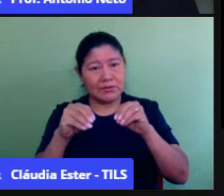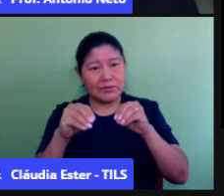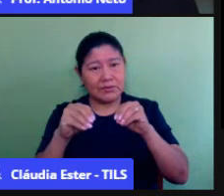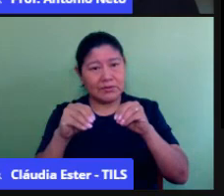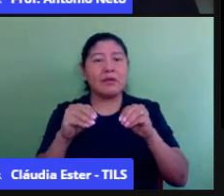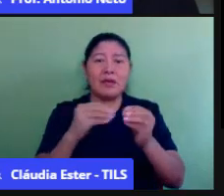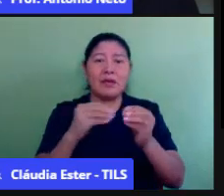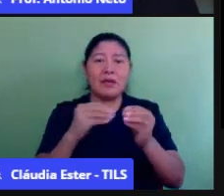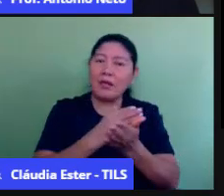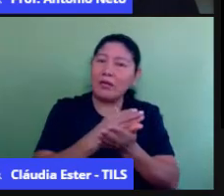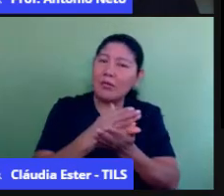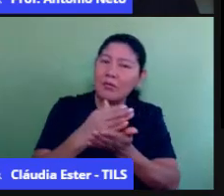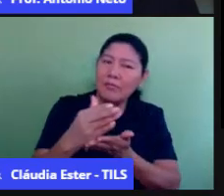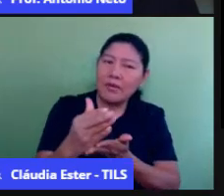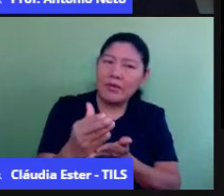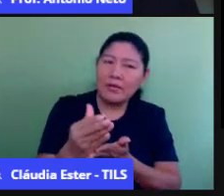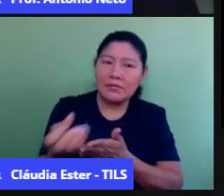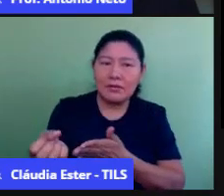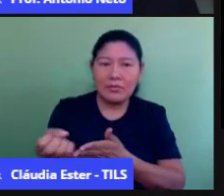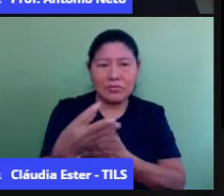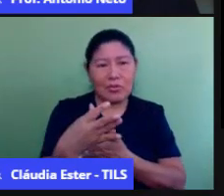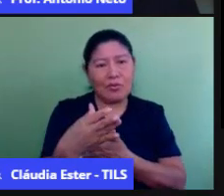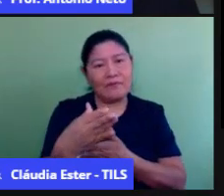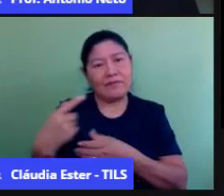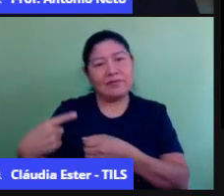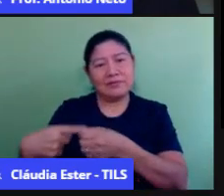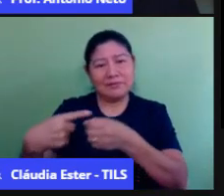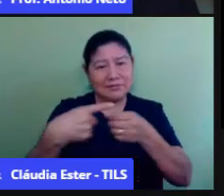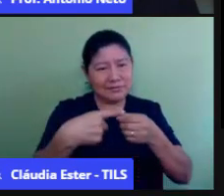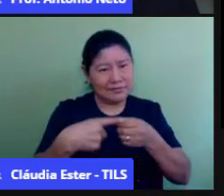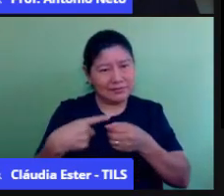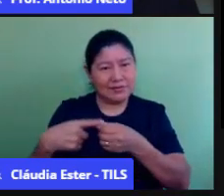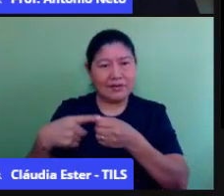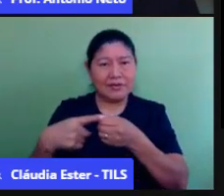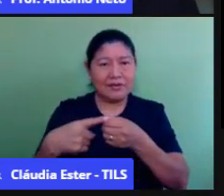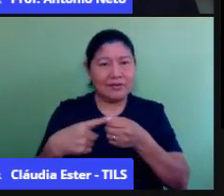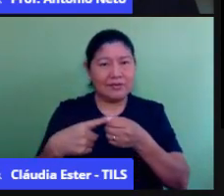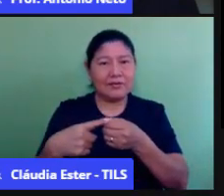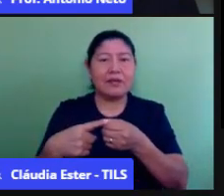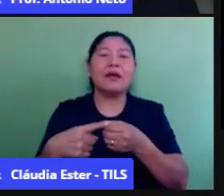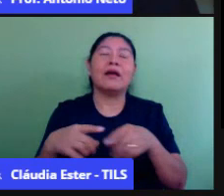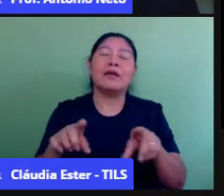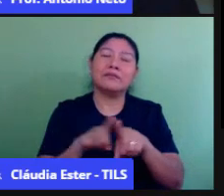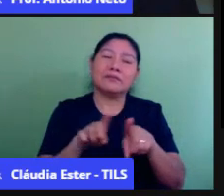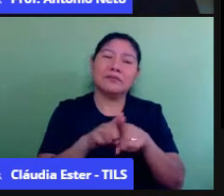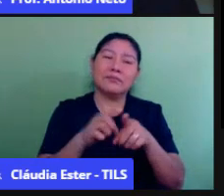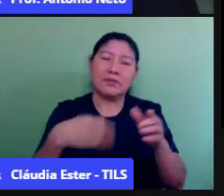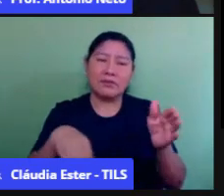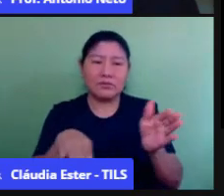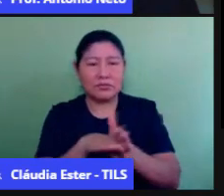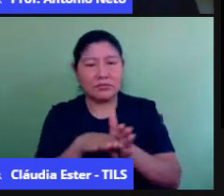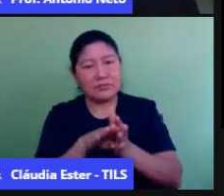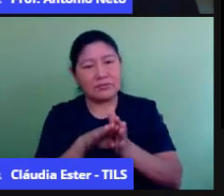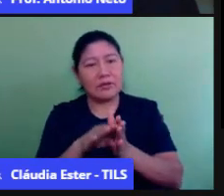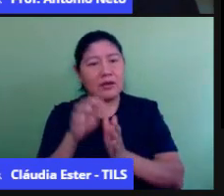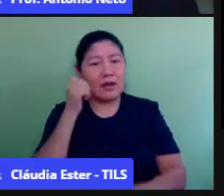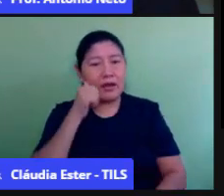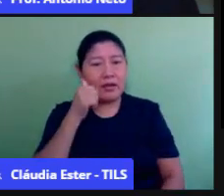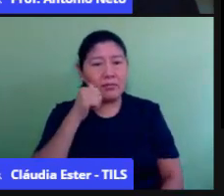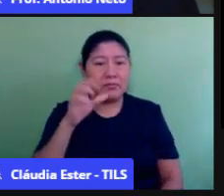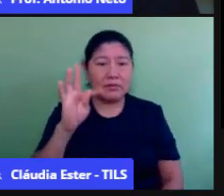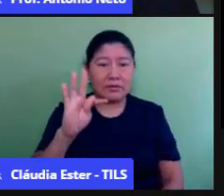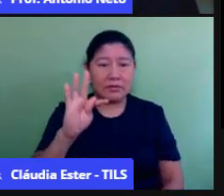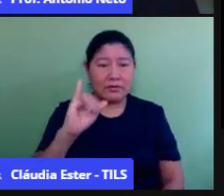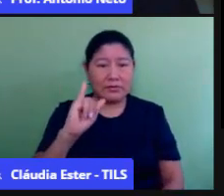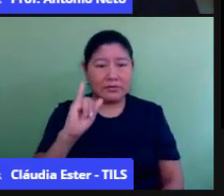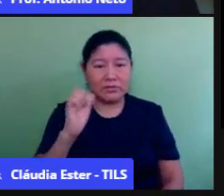origem de Campo Grande. Aí também, posteriormente, já chegou a tia Eva, há historiadores que falam que ela é uma